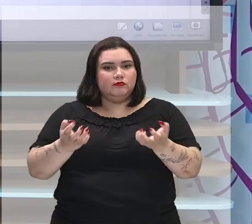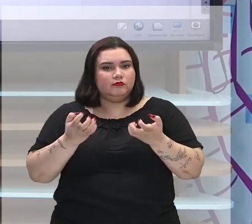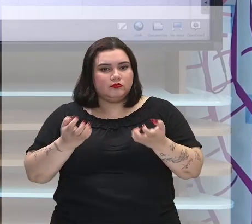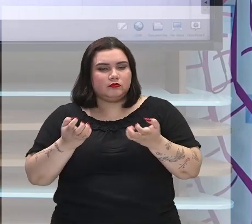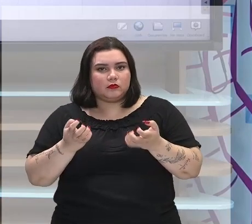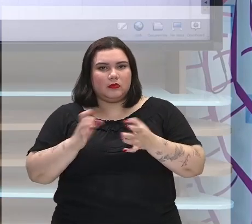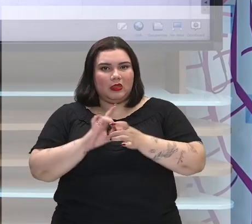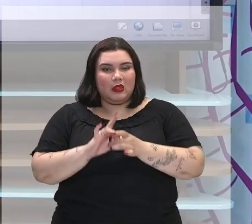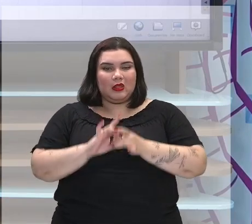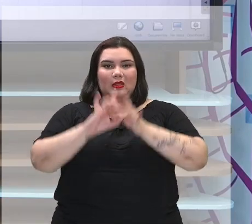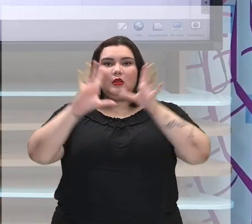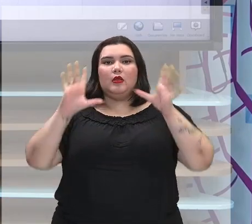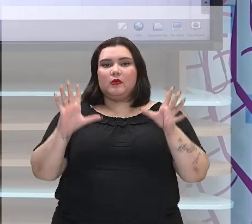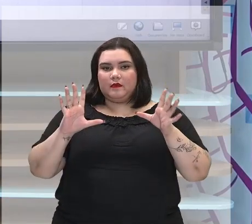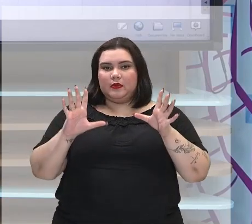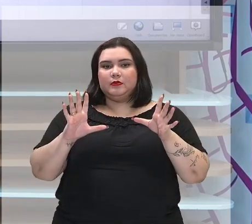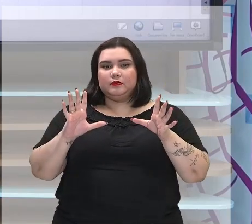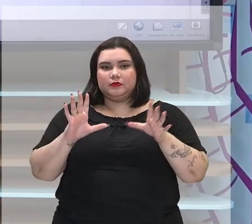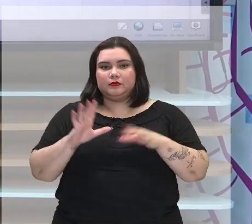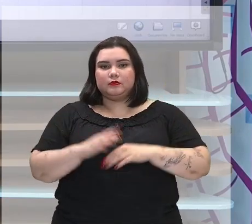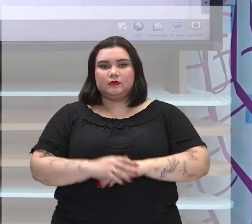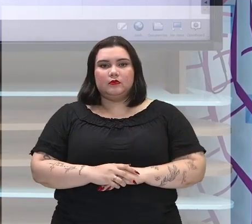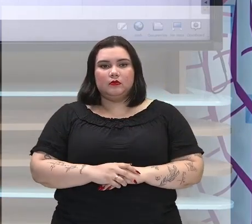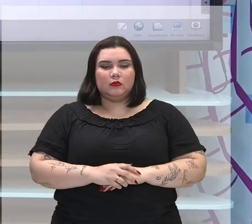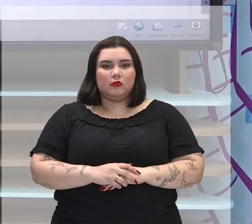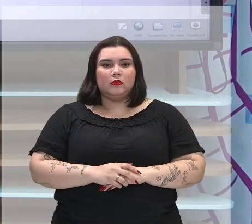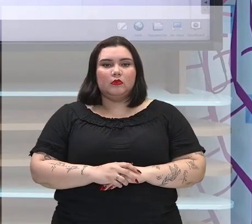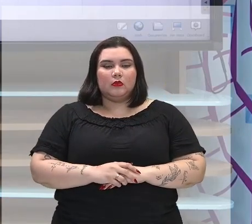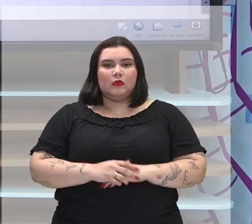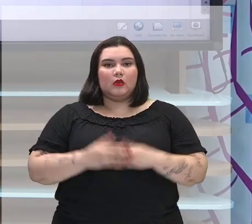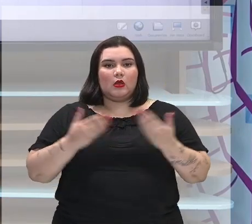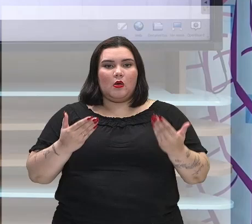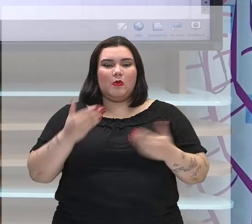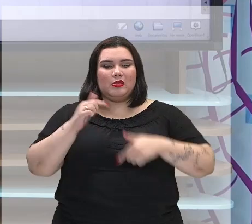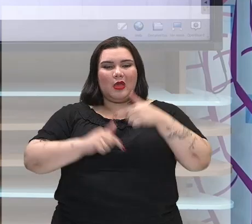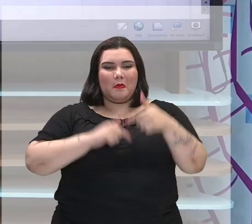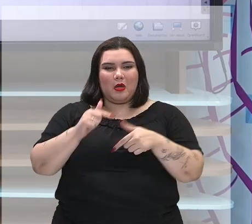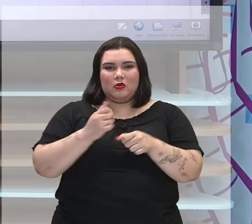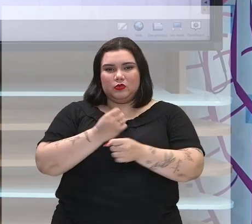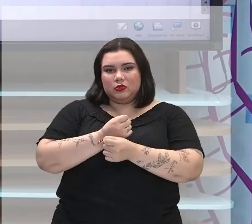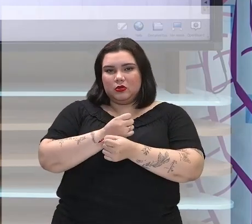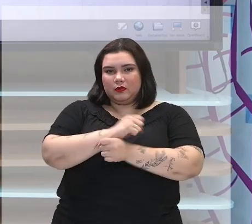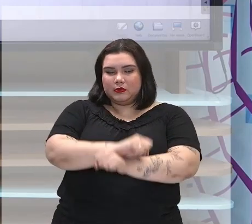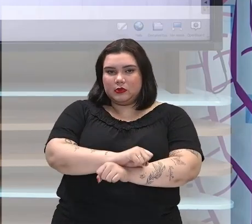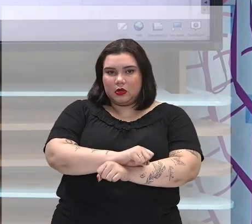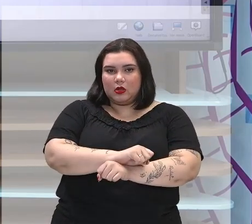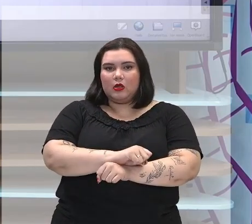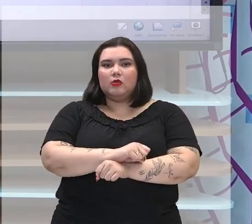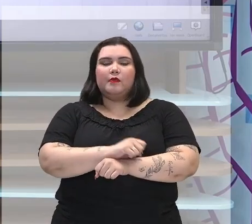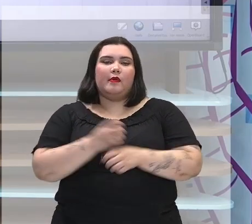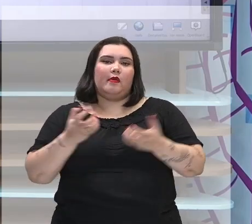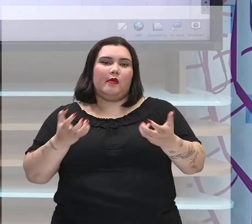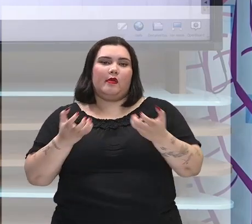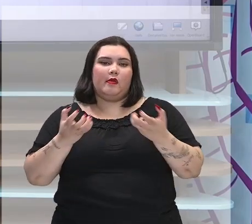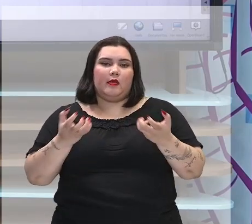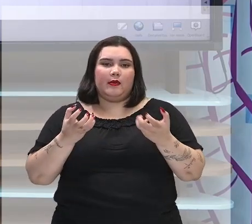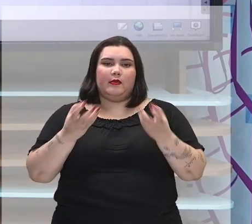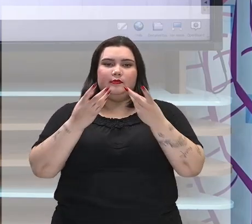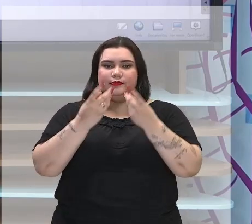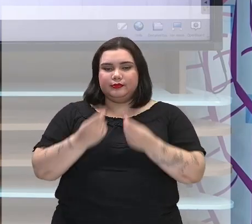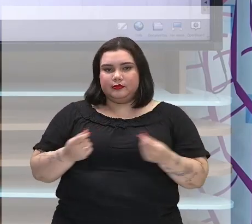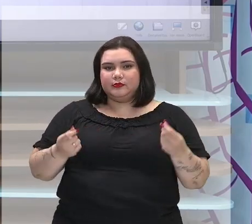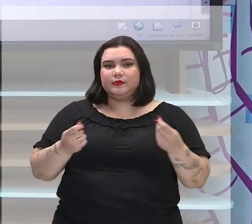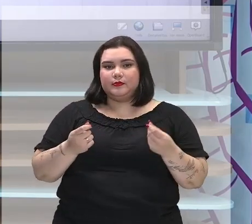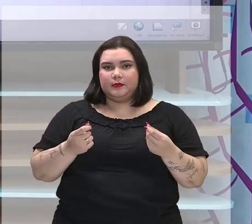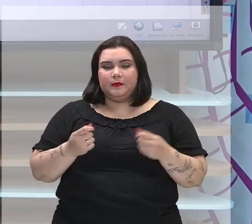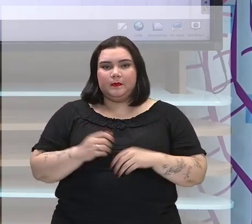o pensamento colonial e com a exploração, né, por parte da